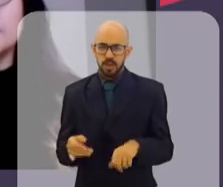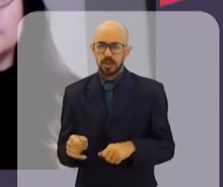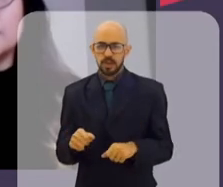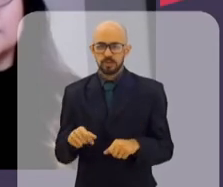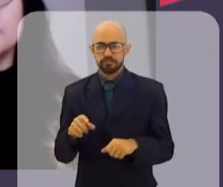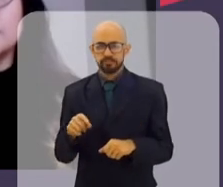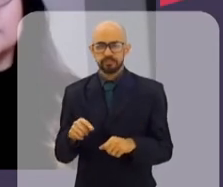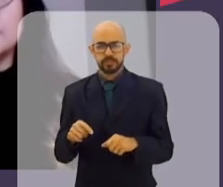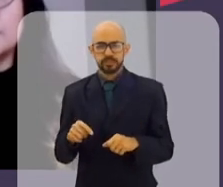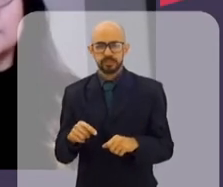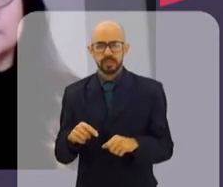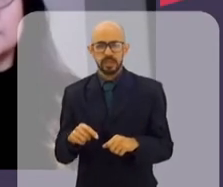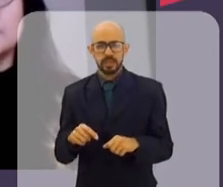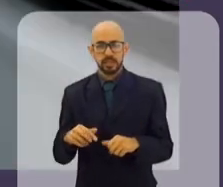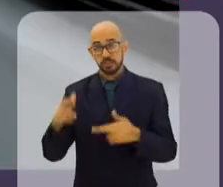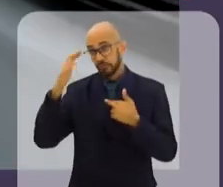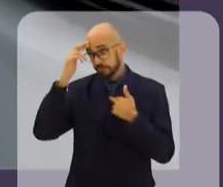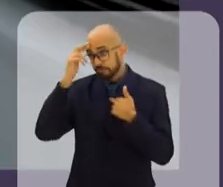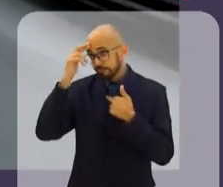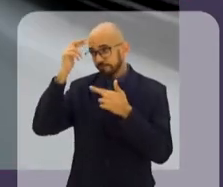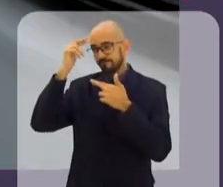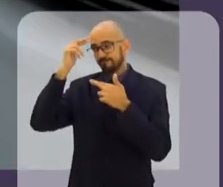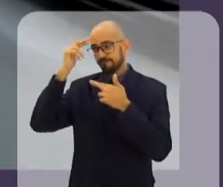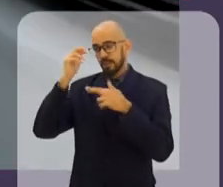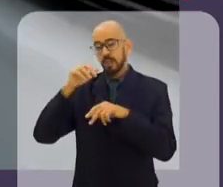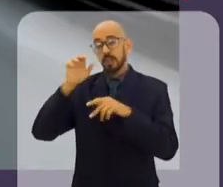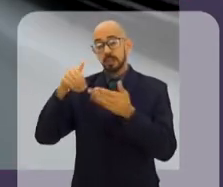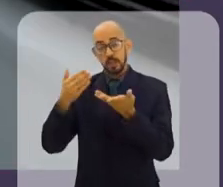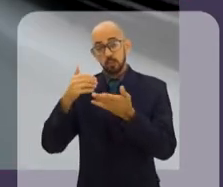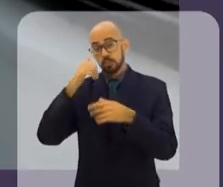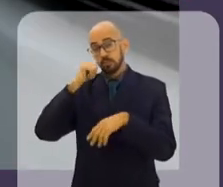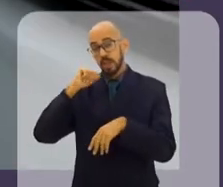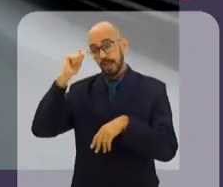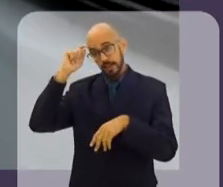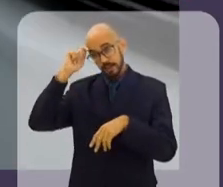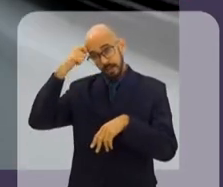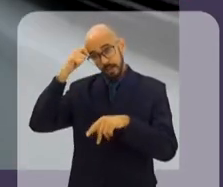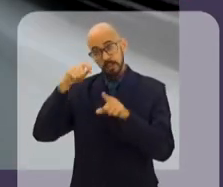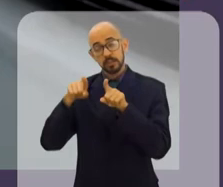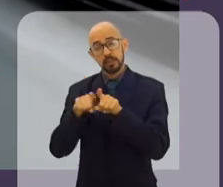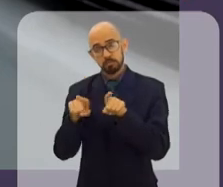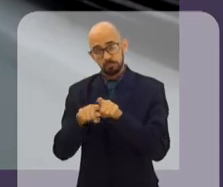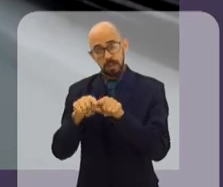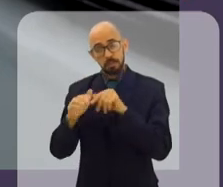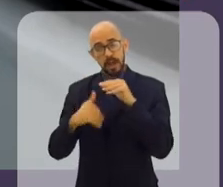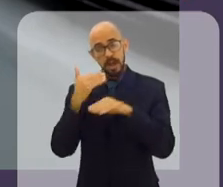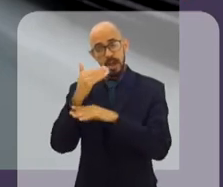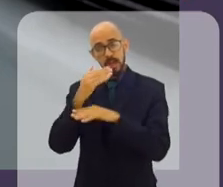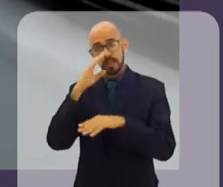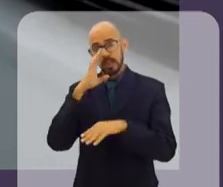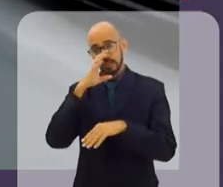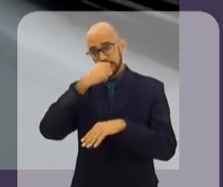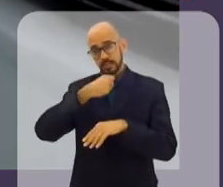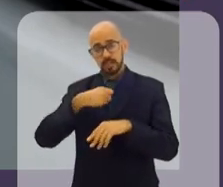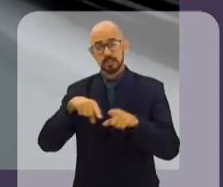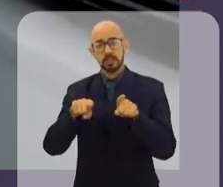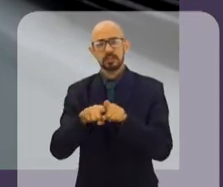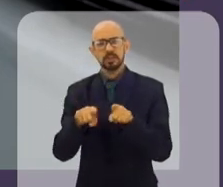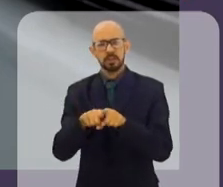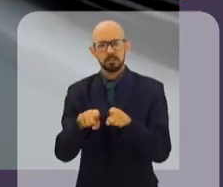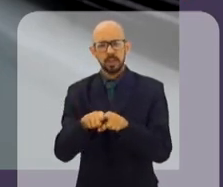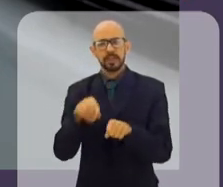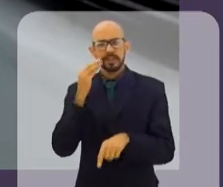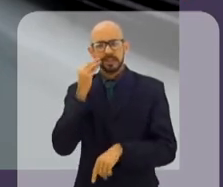como um espaço hierárquico. E se tratando de mulher preta, eu acho que além da resistência,